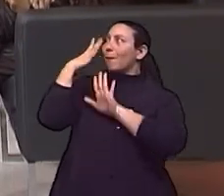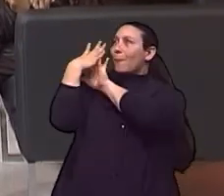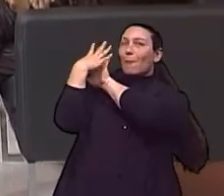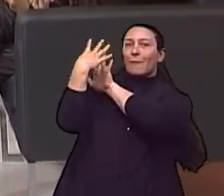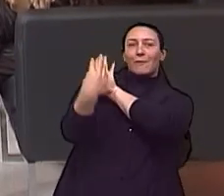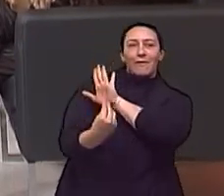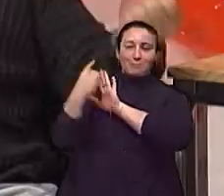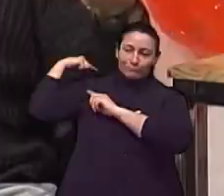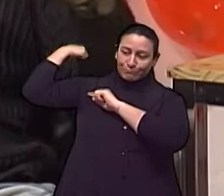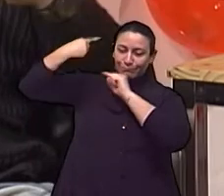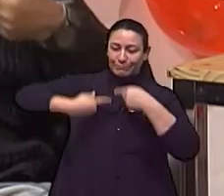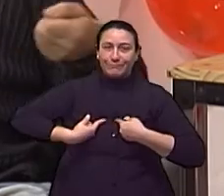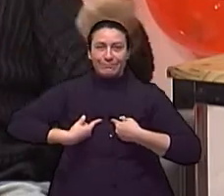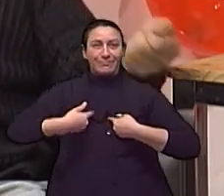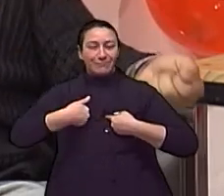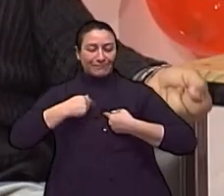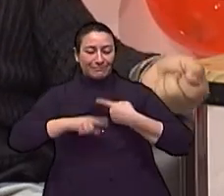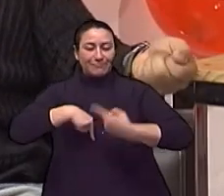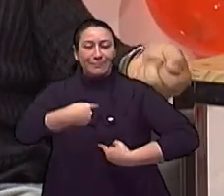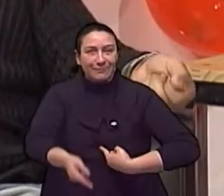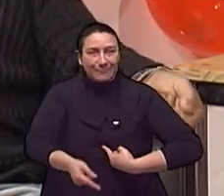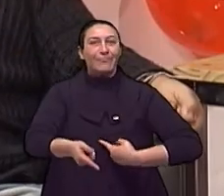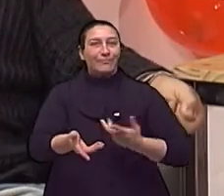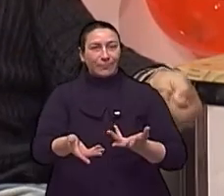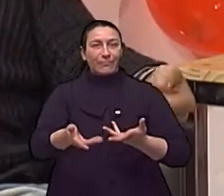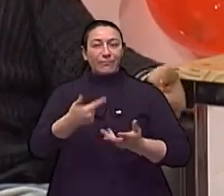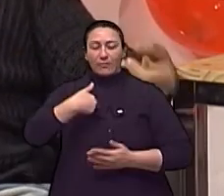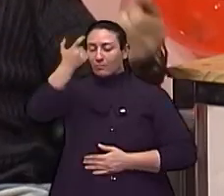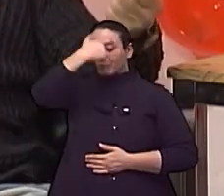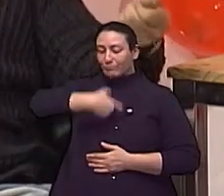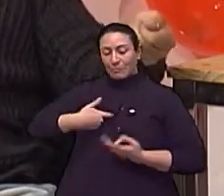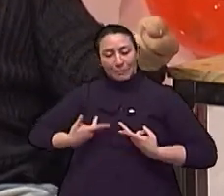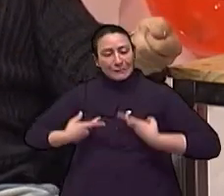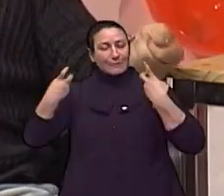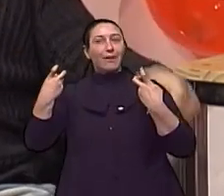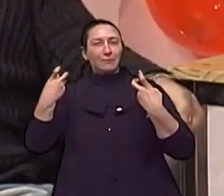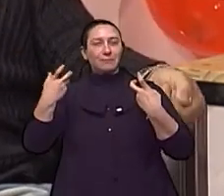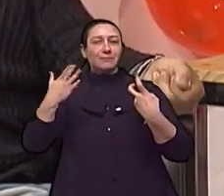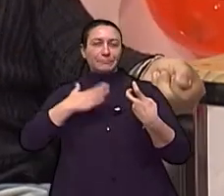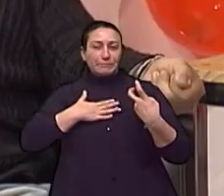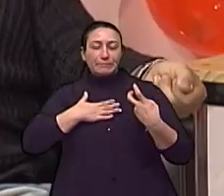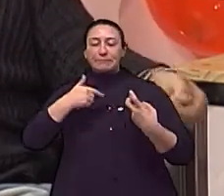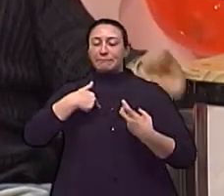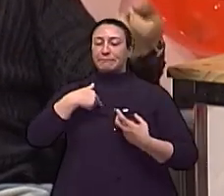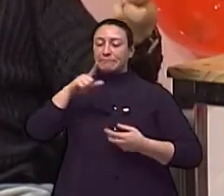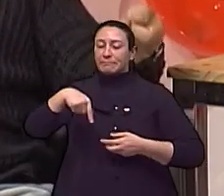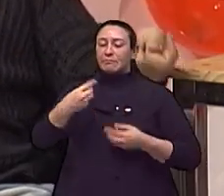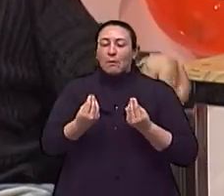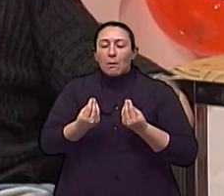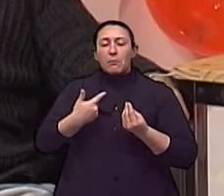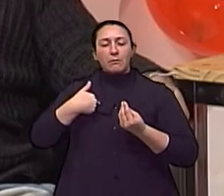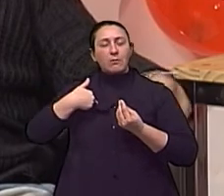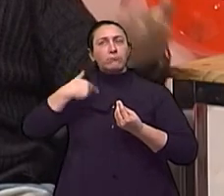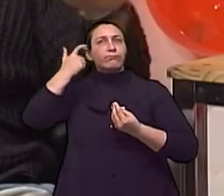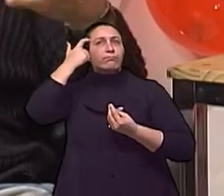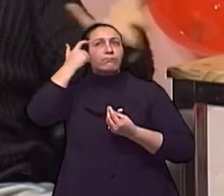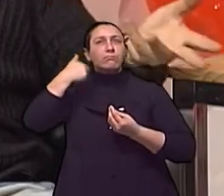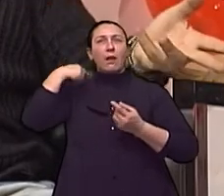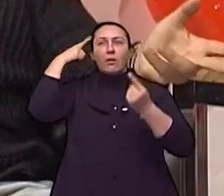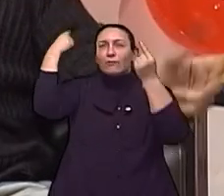modelo né materno ela se reconhece como um sujeito na sua origem na na sua criatividade